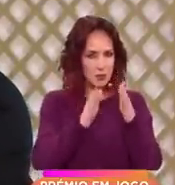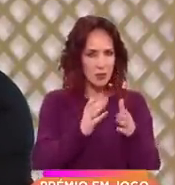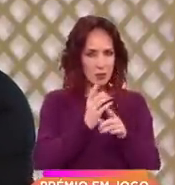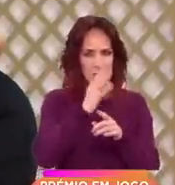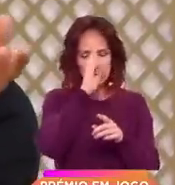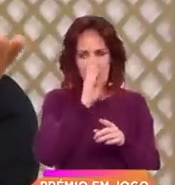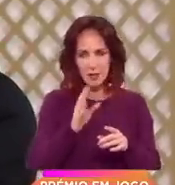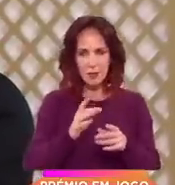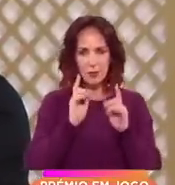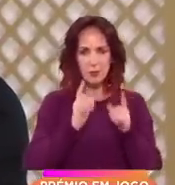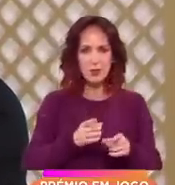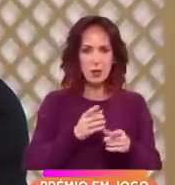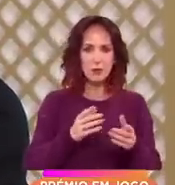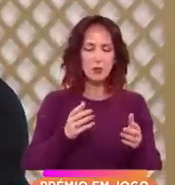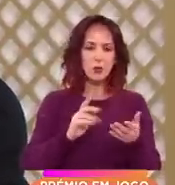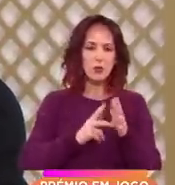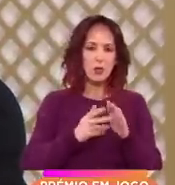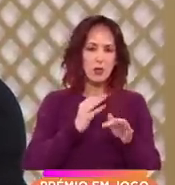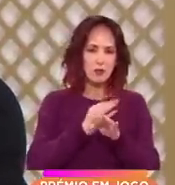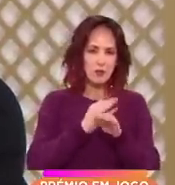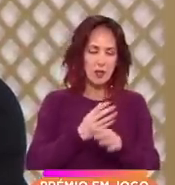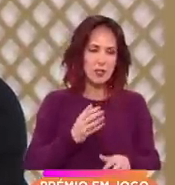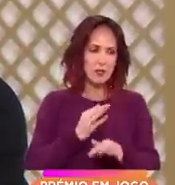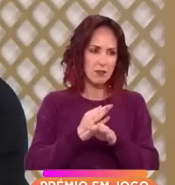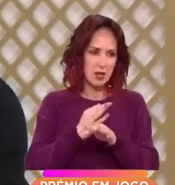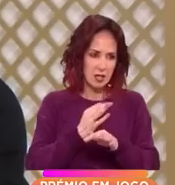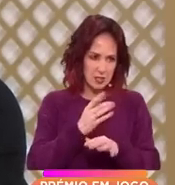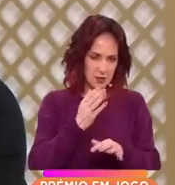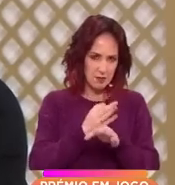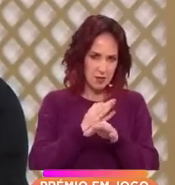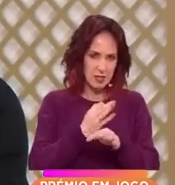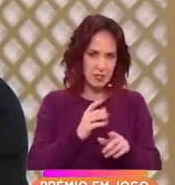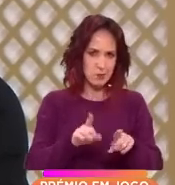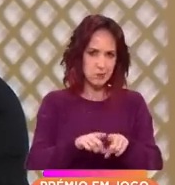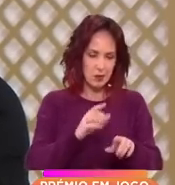vocês sabem, começámos com o Festa em Festa. Sim, que é muito intenso. Estava muito, era super intenso. Sim.